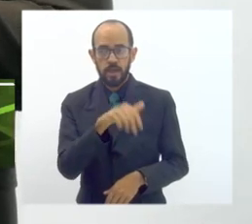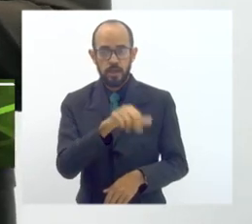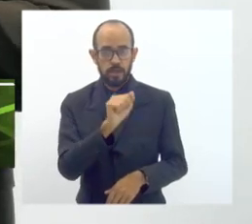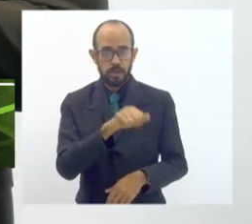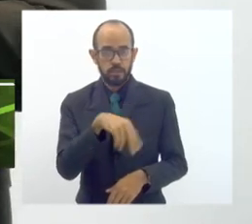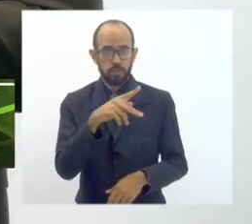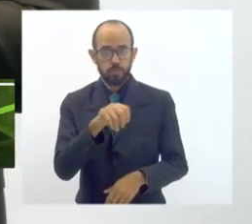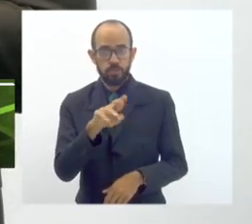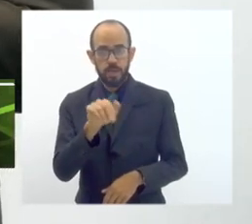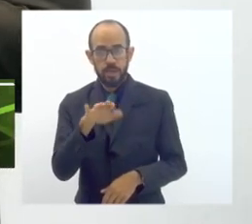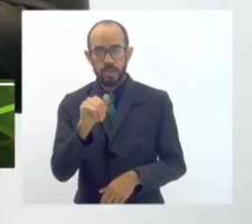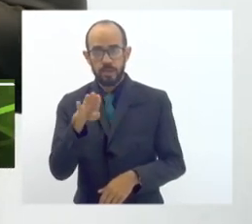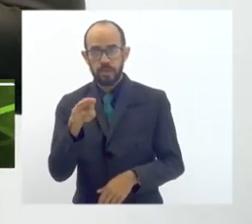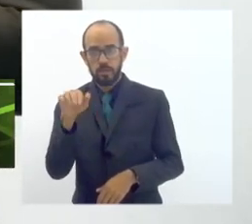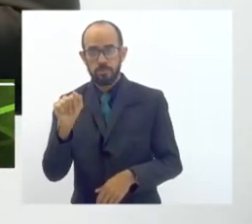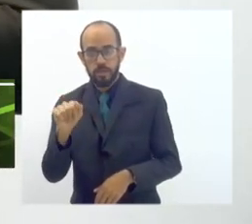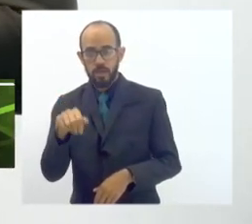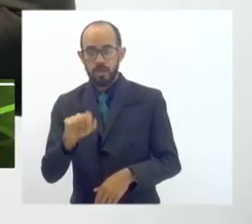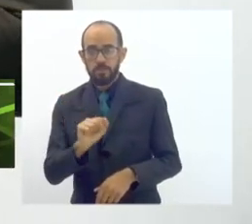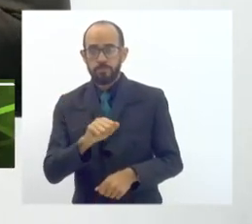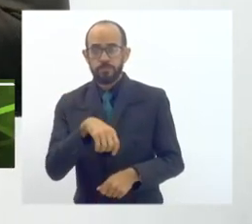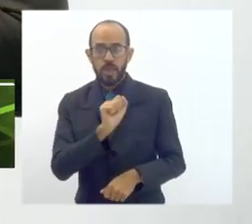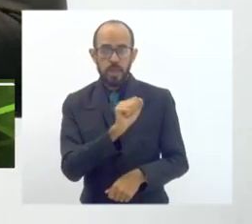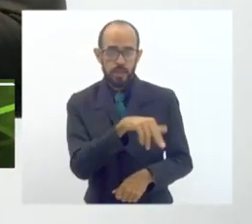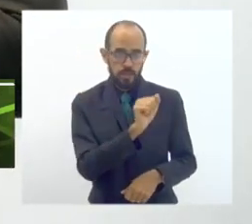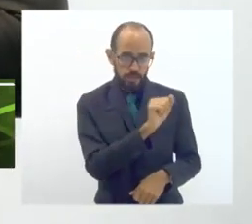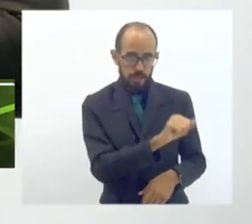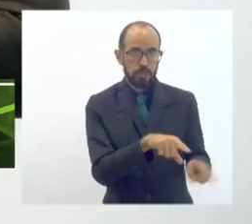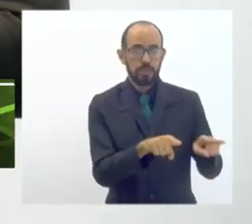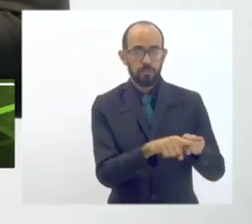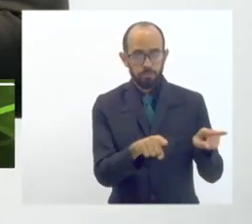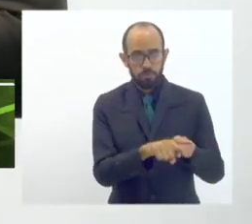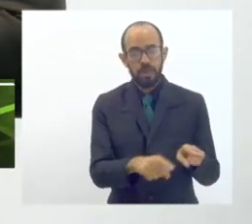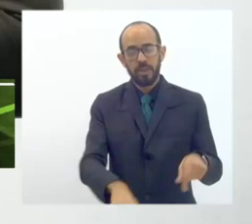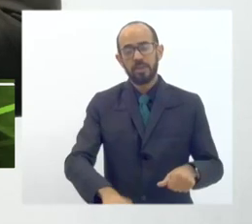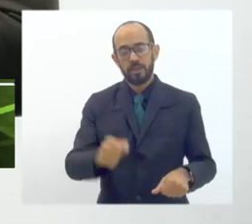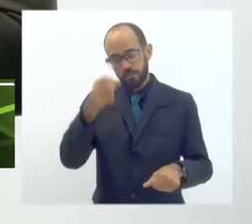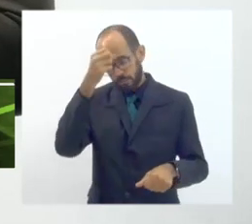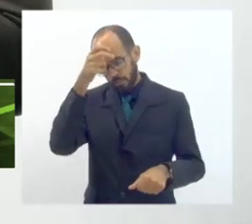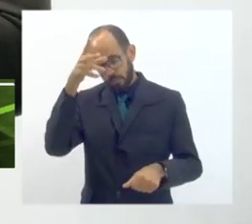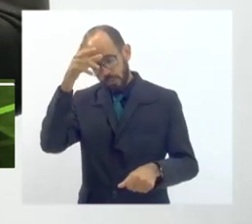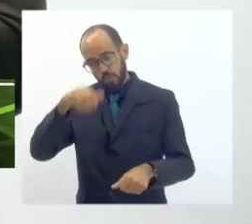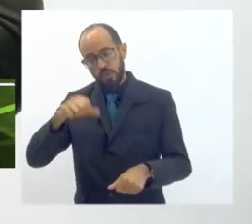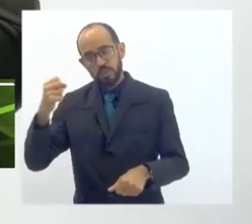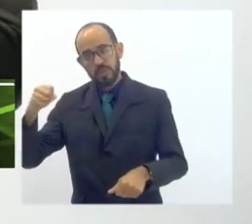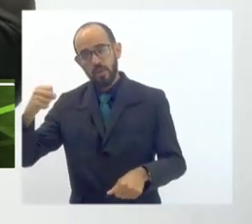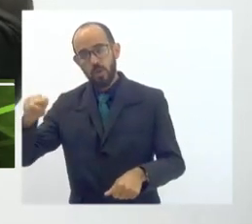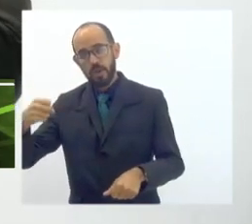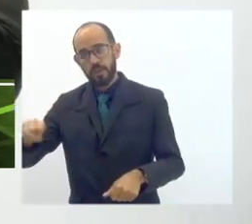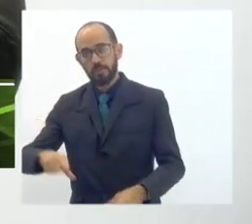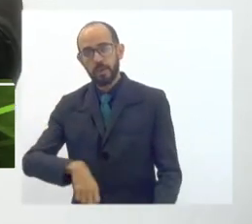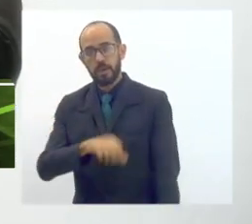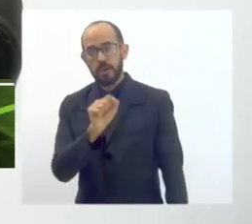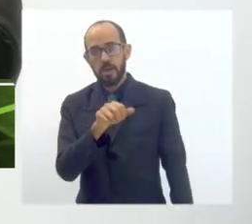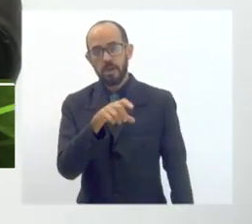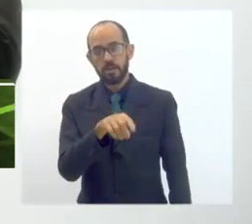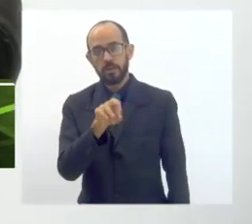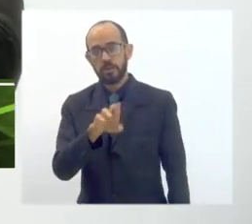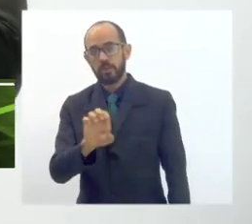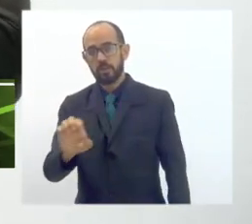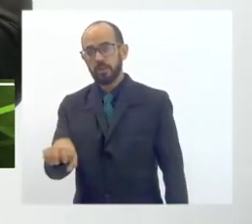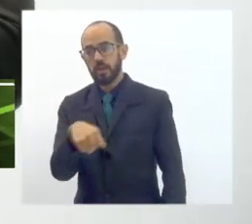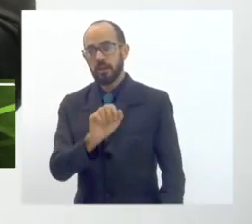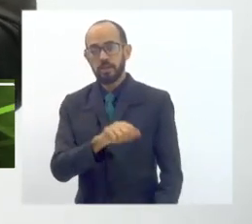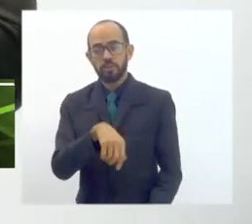Sul. Ana Paula Duarte, secretária, subsecretária da prefeitura de Saquarema. André de Assis Eduardo, diretor jurídico de